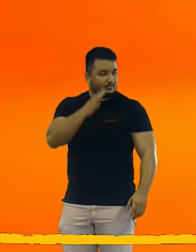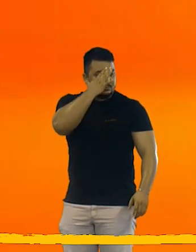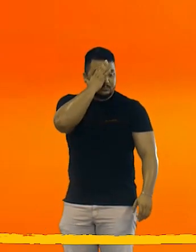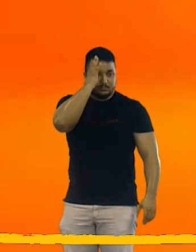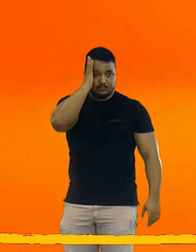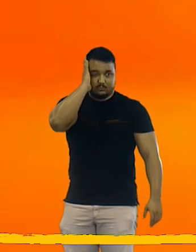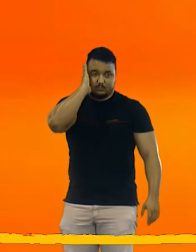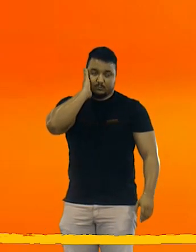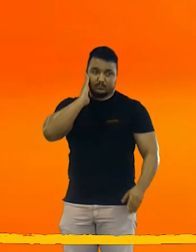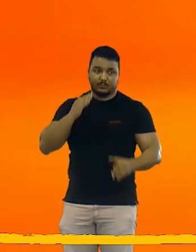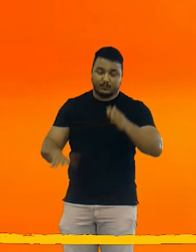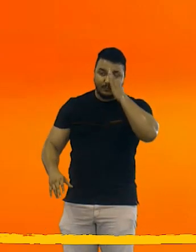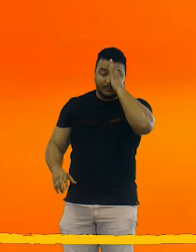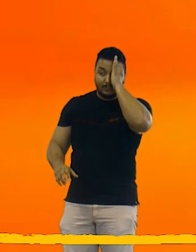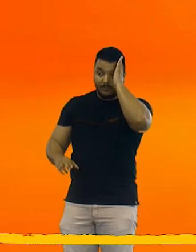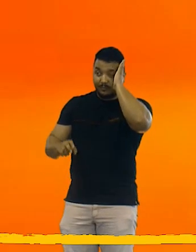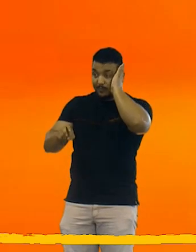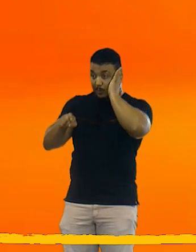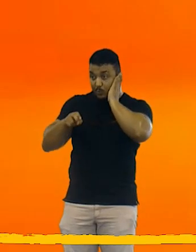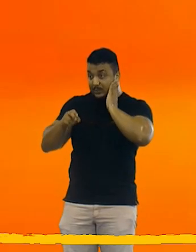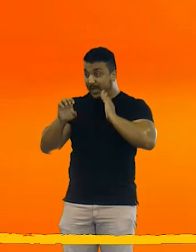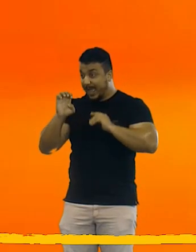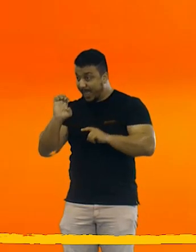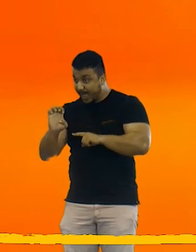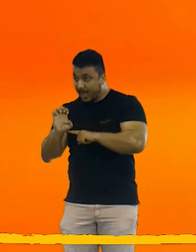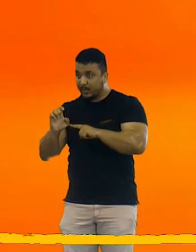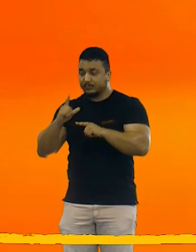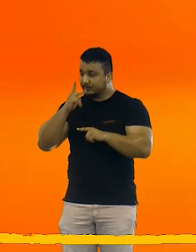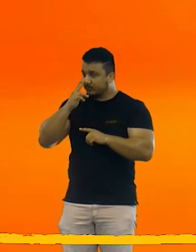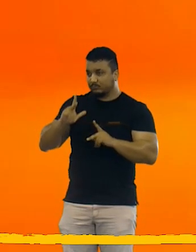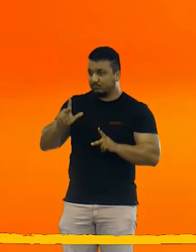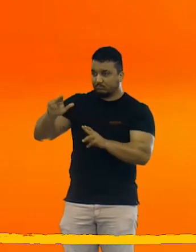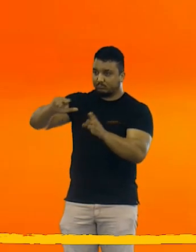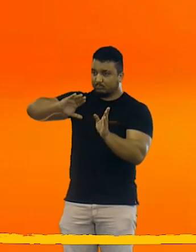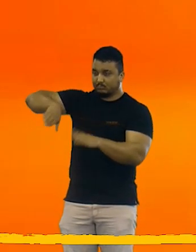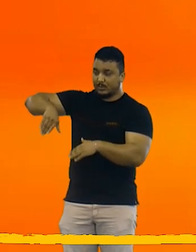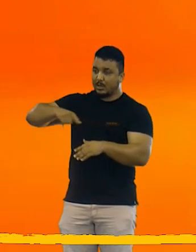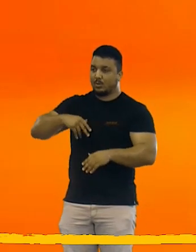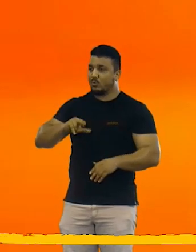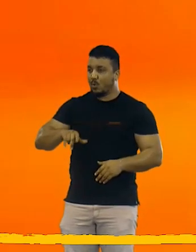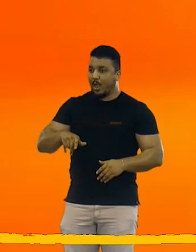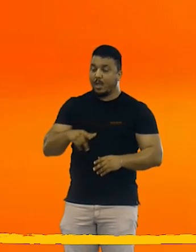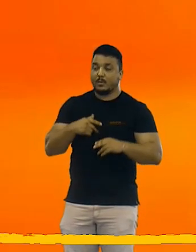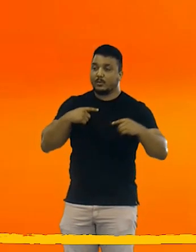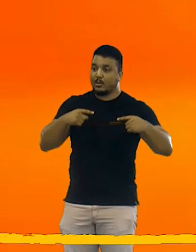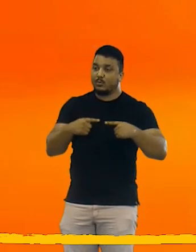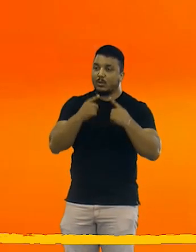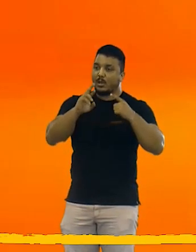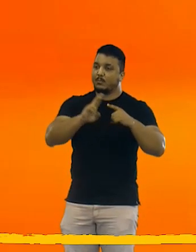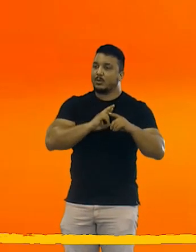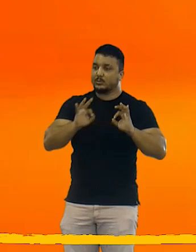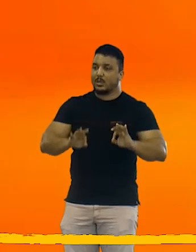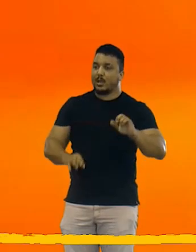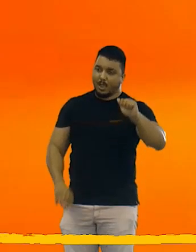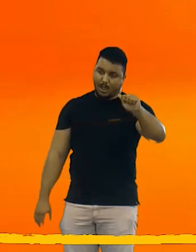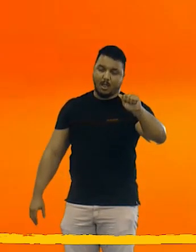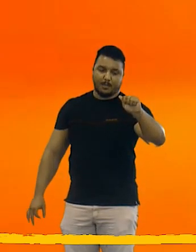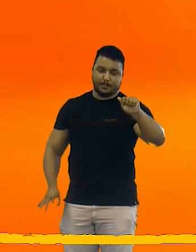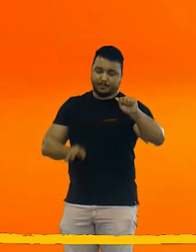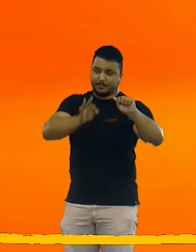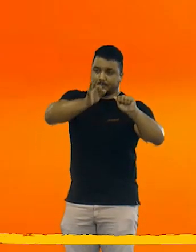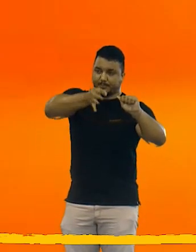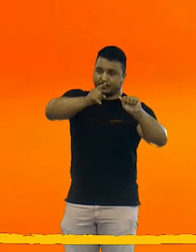produção de alimentos. Então, a consequência em que o recorte da questão coloca seria o item